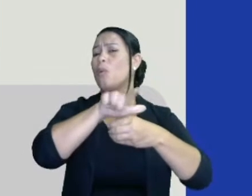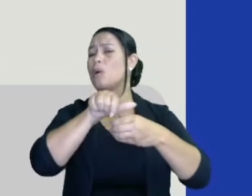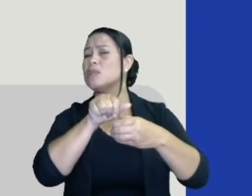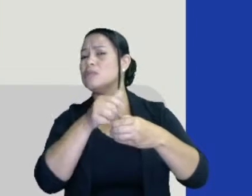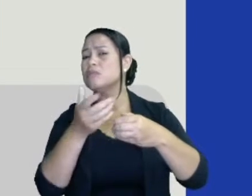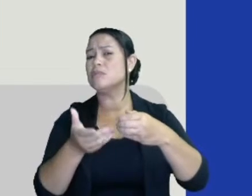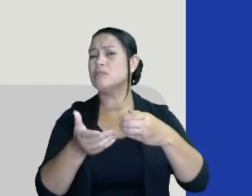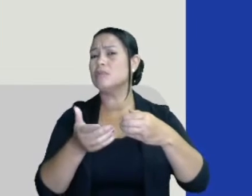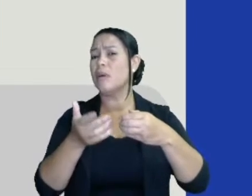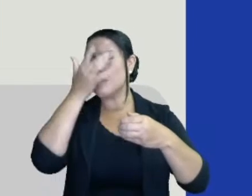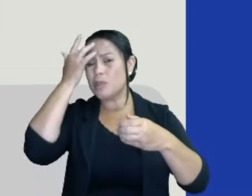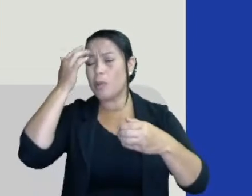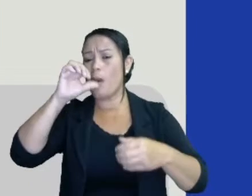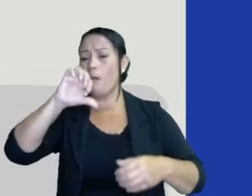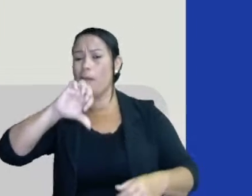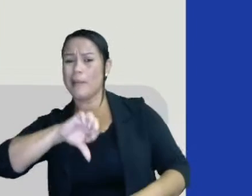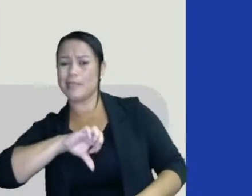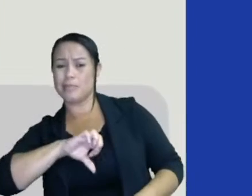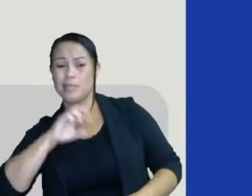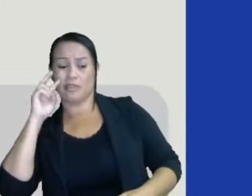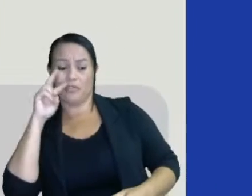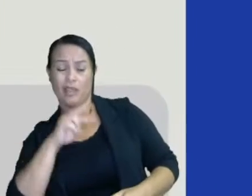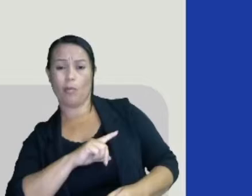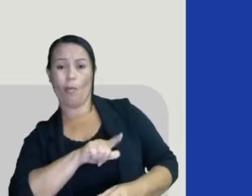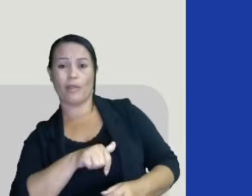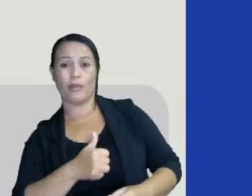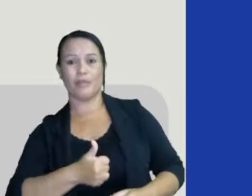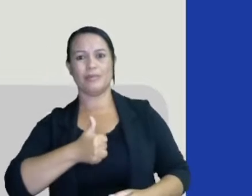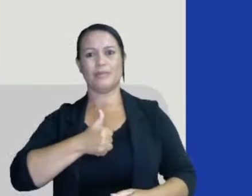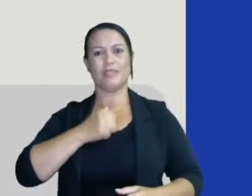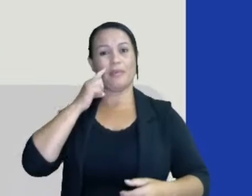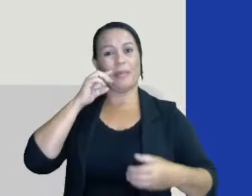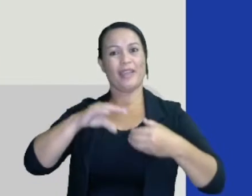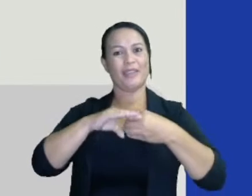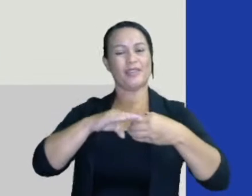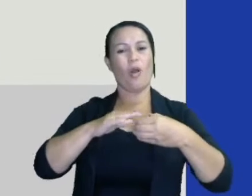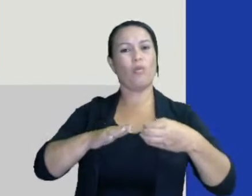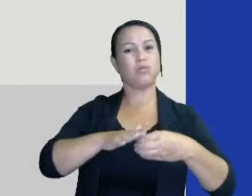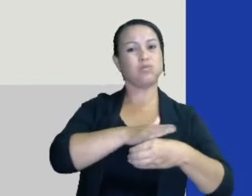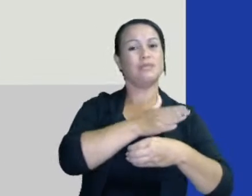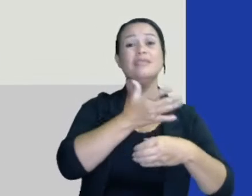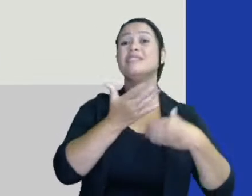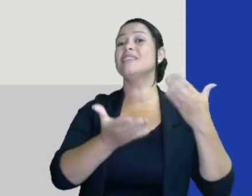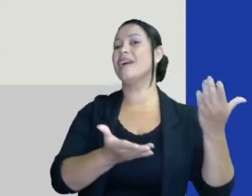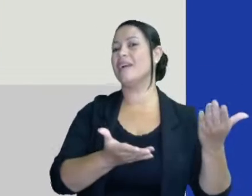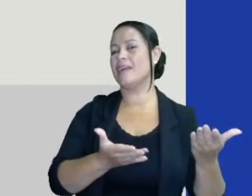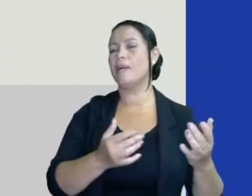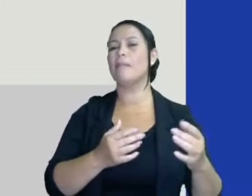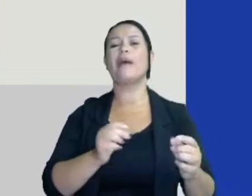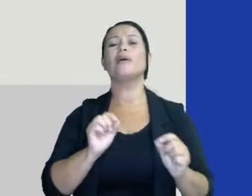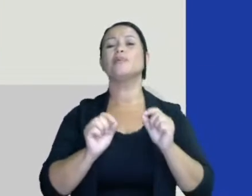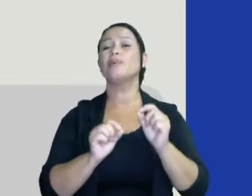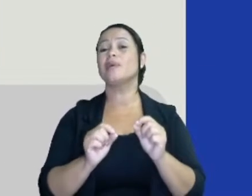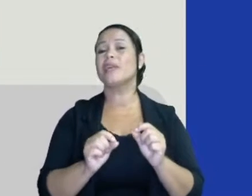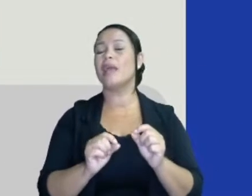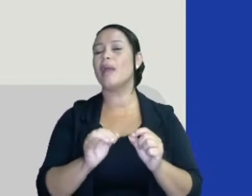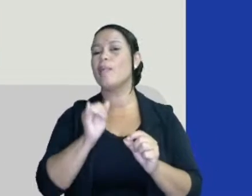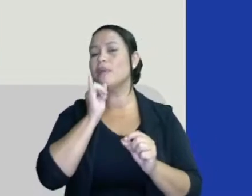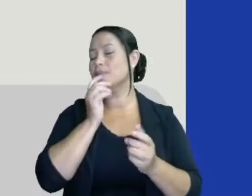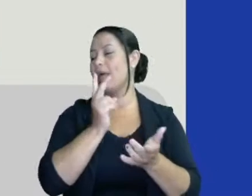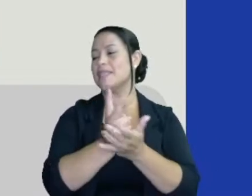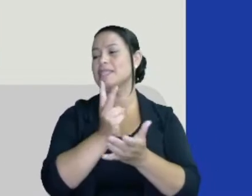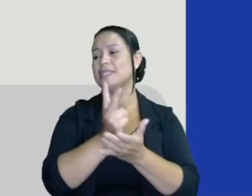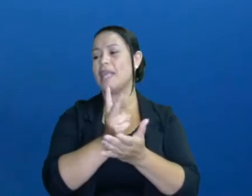meio vazio, o otimista vê o copo meio cheio. Mas tecnicamente, esse copo está